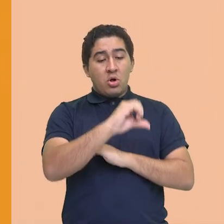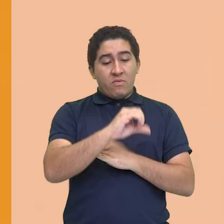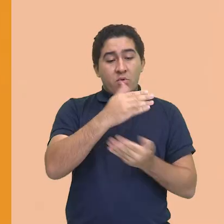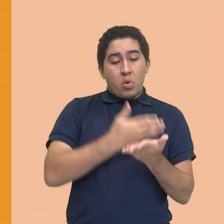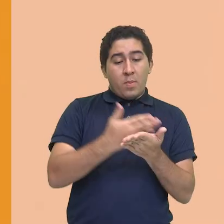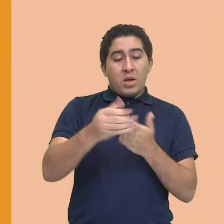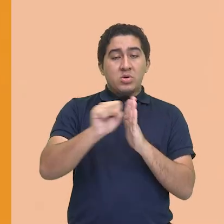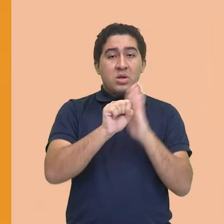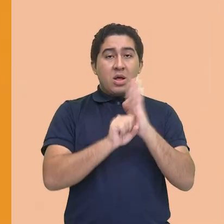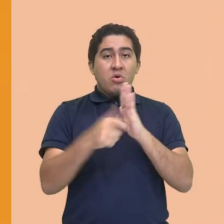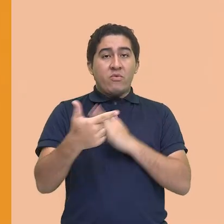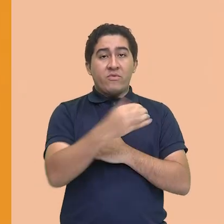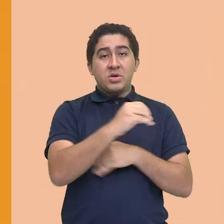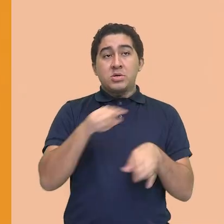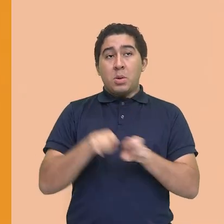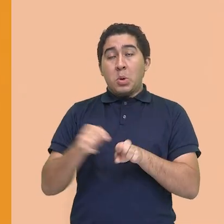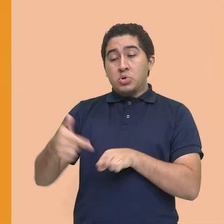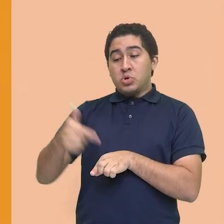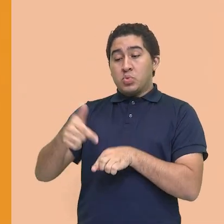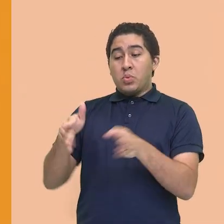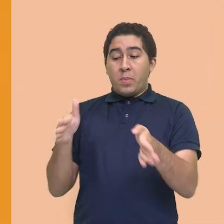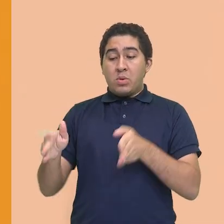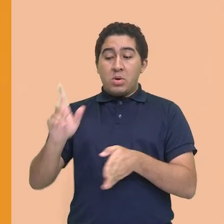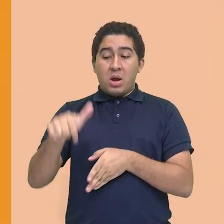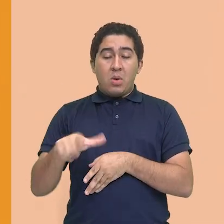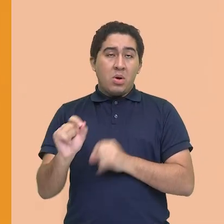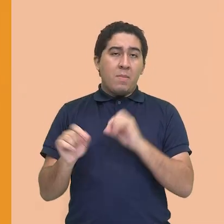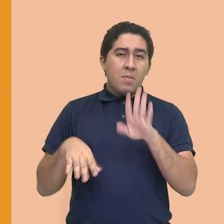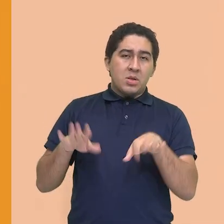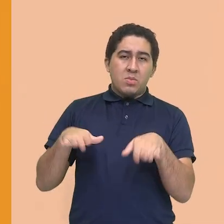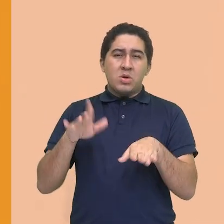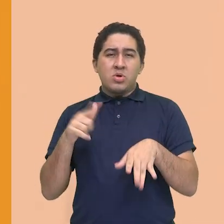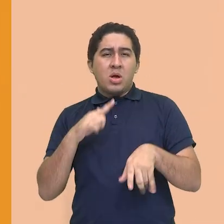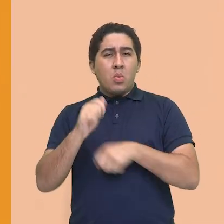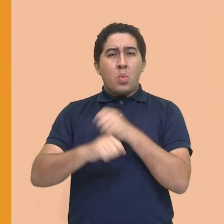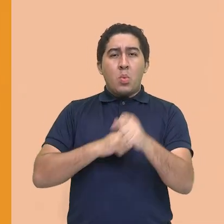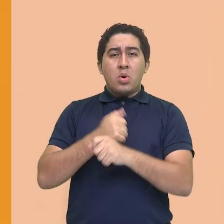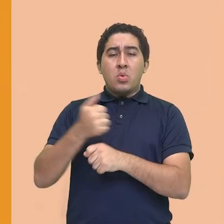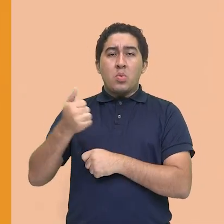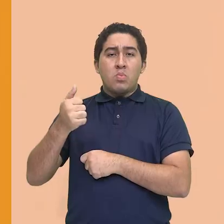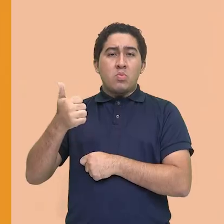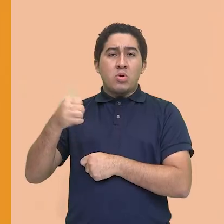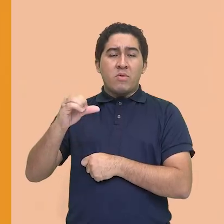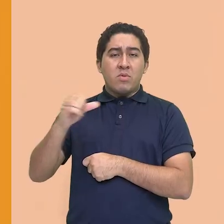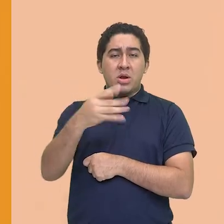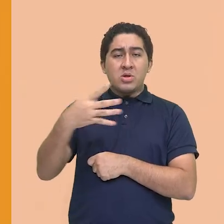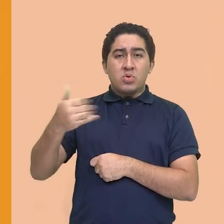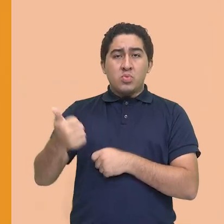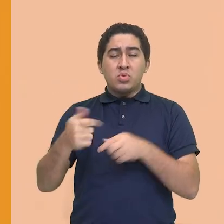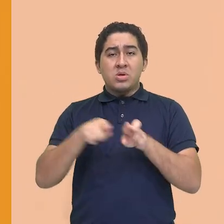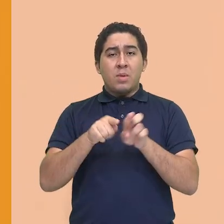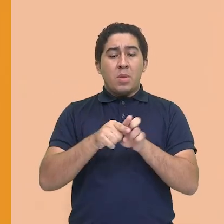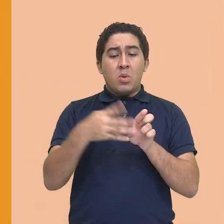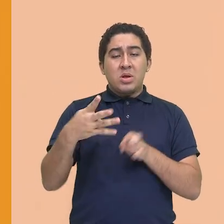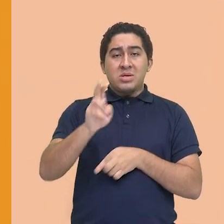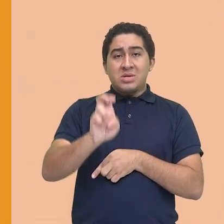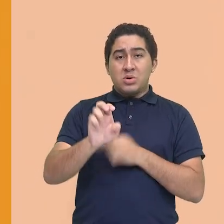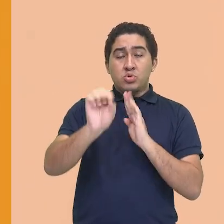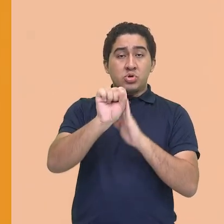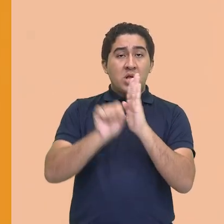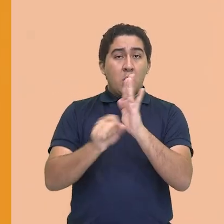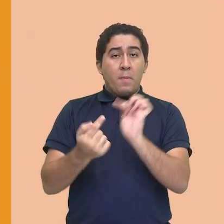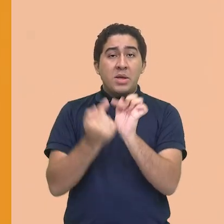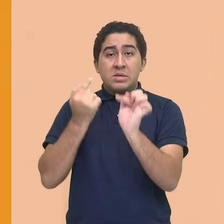início do século XX, e o segundo ciclo da borracha ali entre os anos de 41 e 45 do século passado,